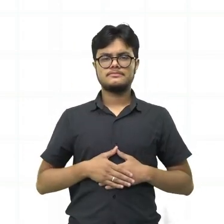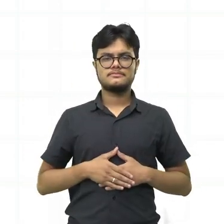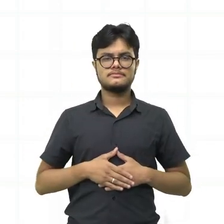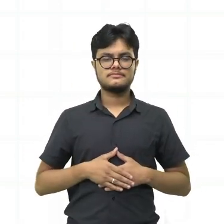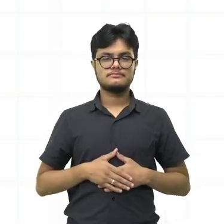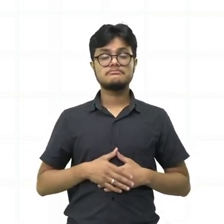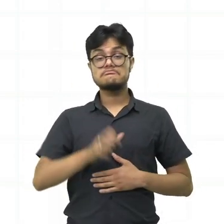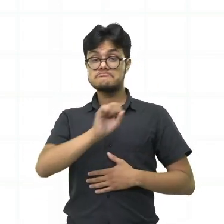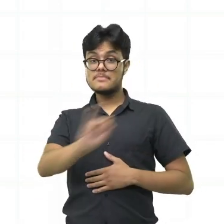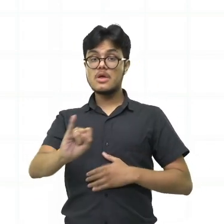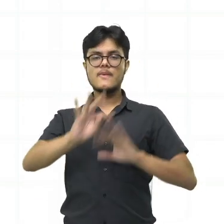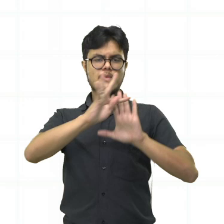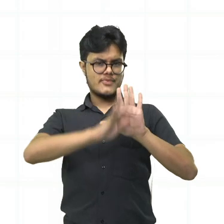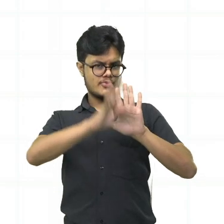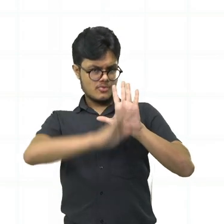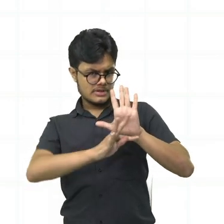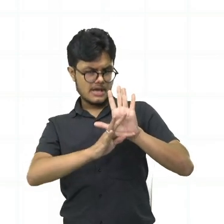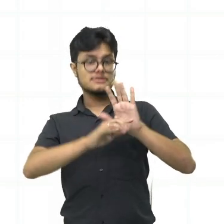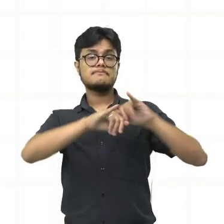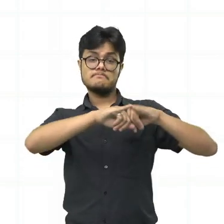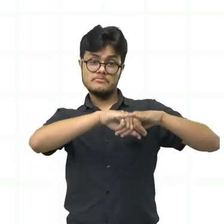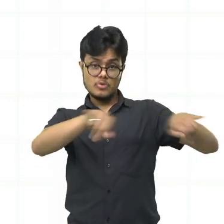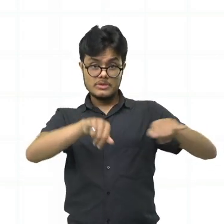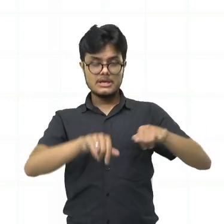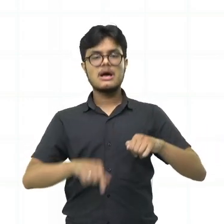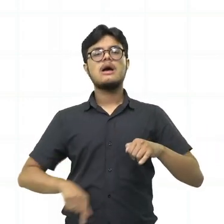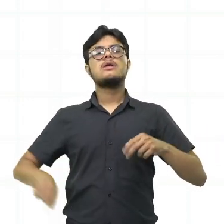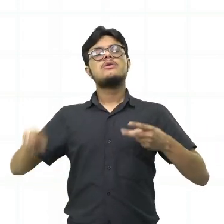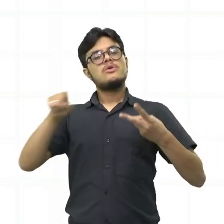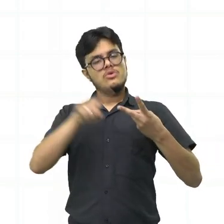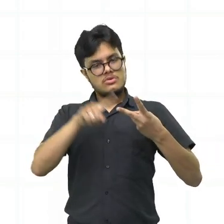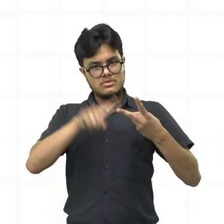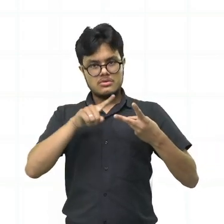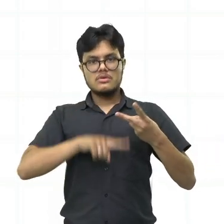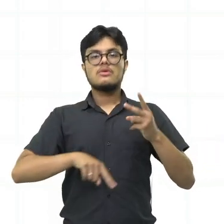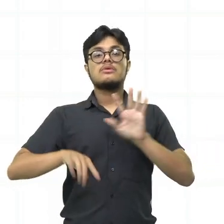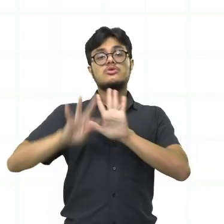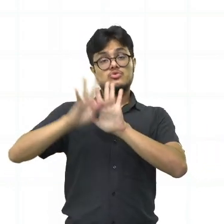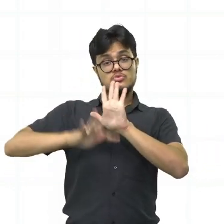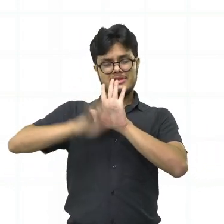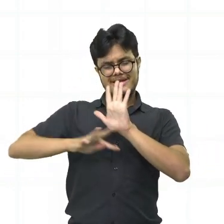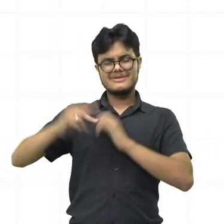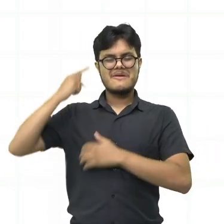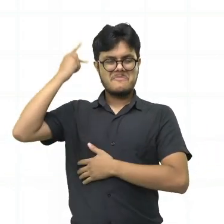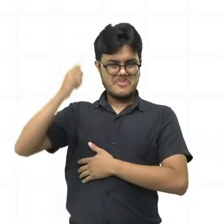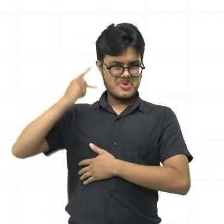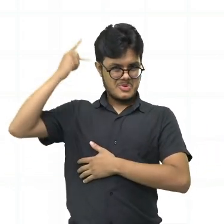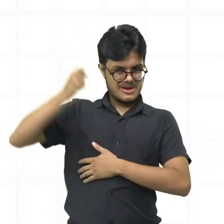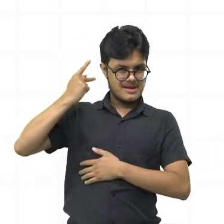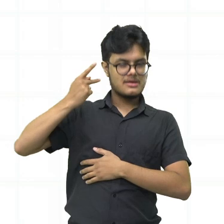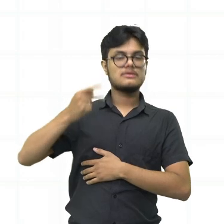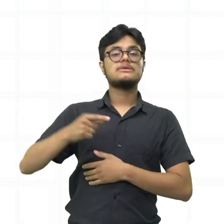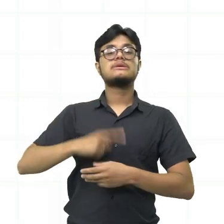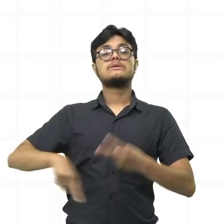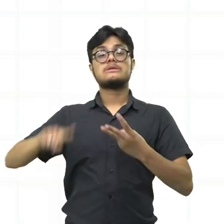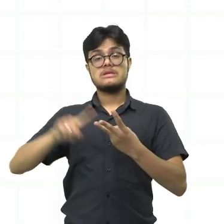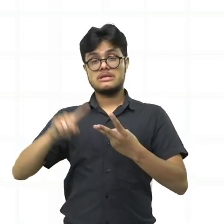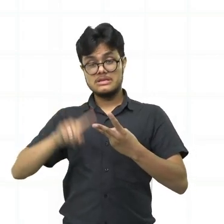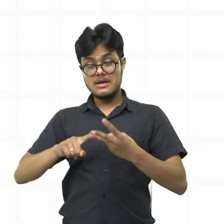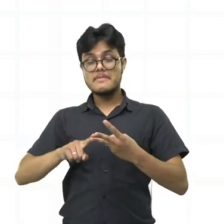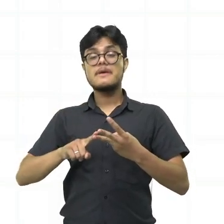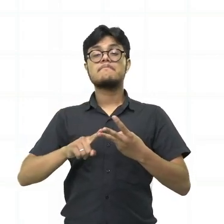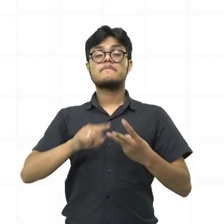texto publicitário, assim como no discurso político, né? Assim como nas